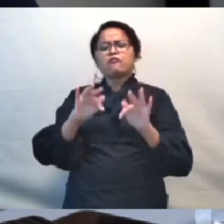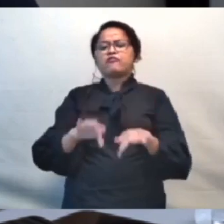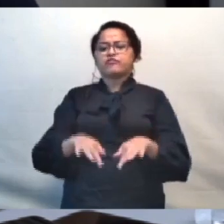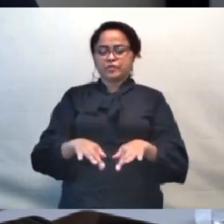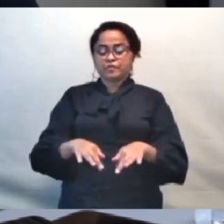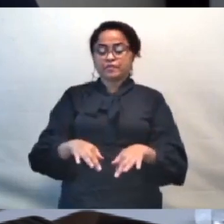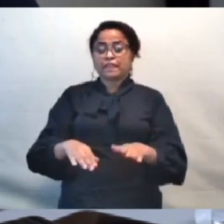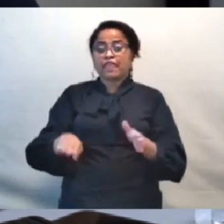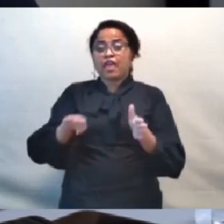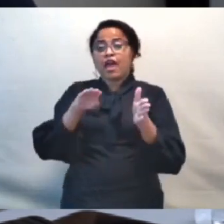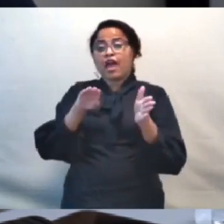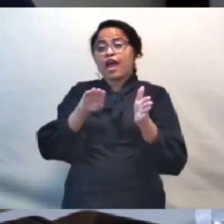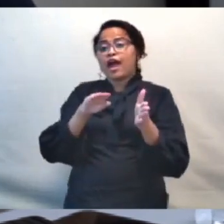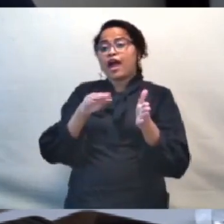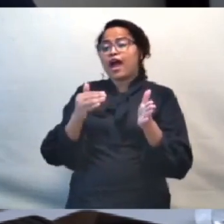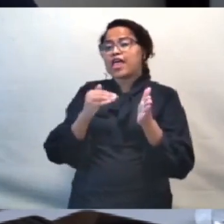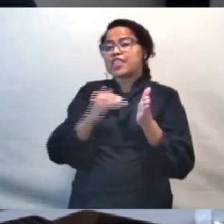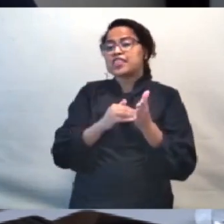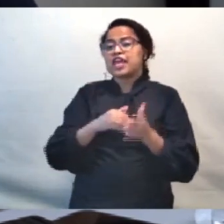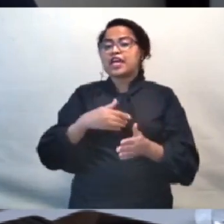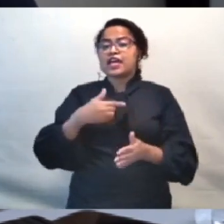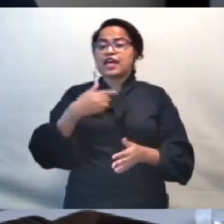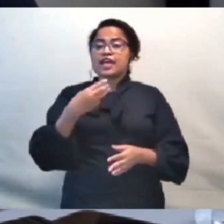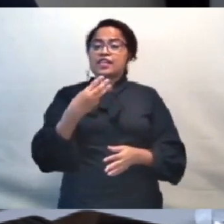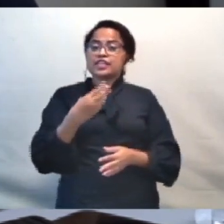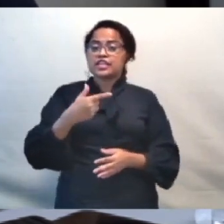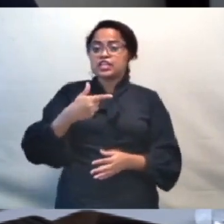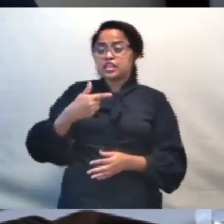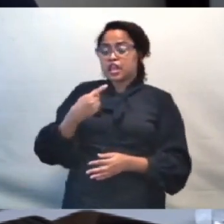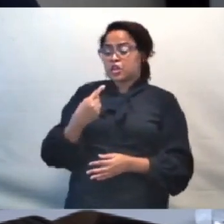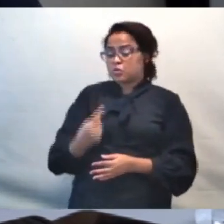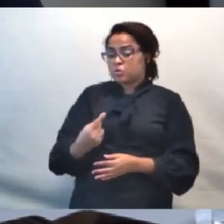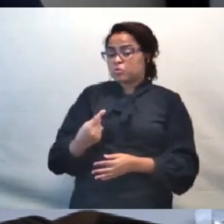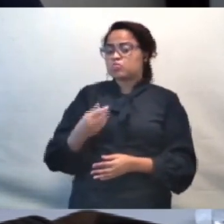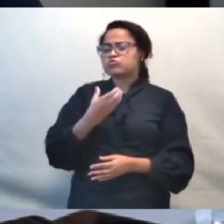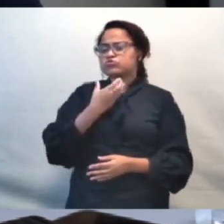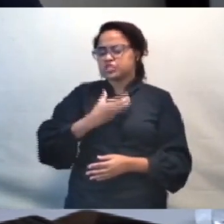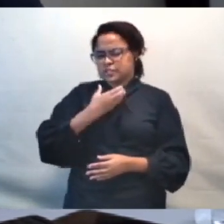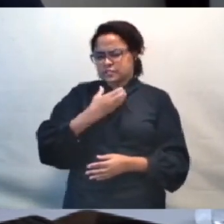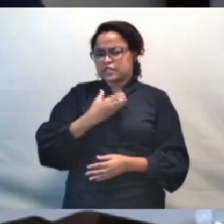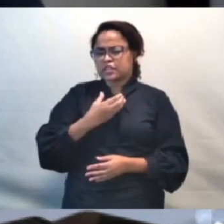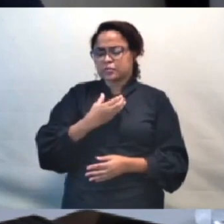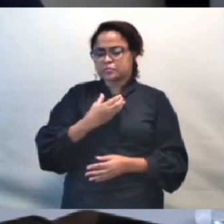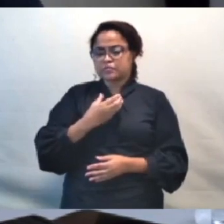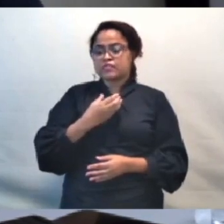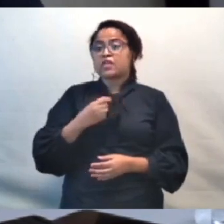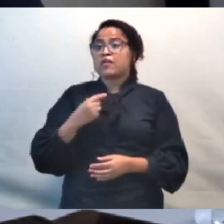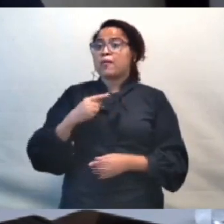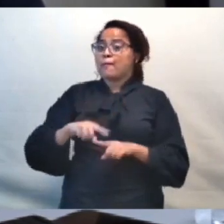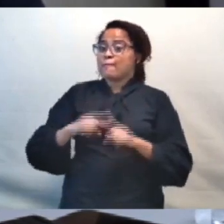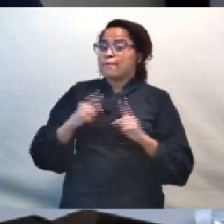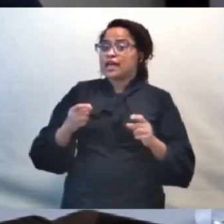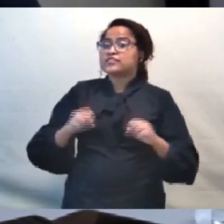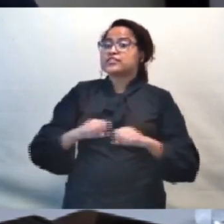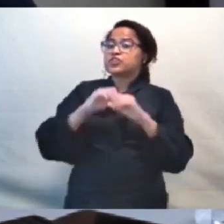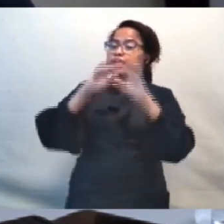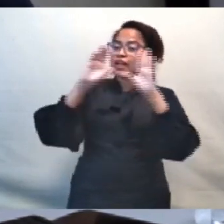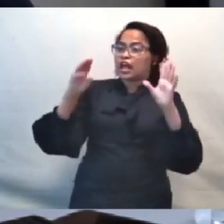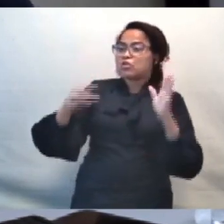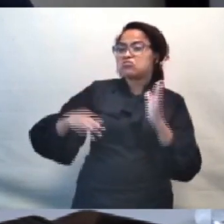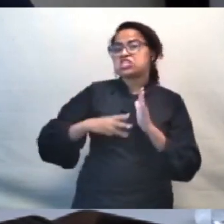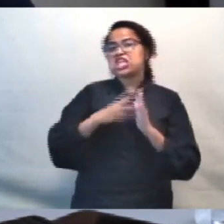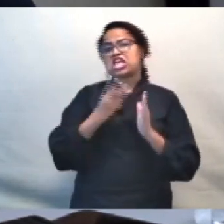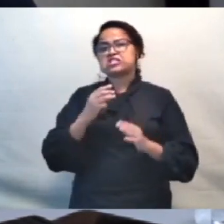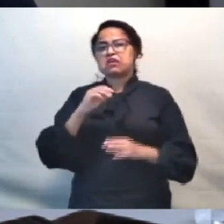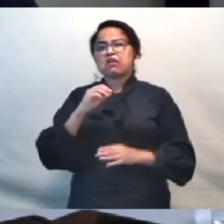cumprindo 8 anos de parlamentar, mas também já tinha deixado claro que não seria candidato a uma terceira reeleição. Mas vários dos meus colegas